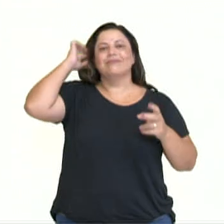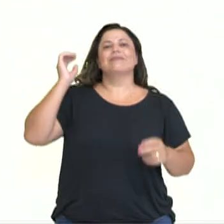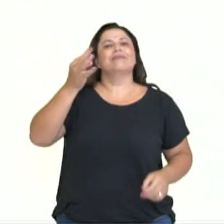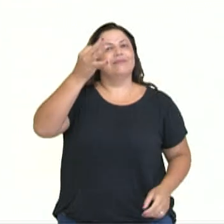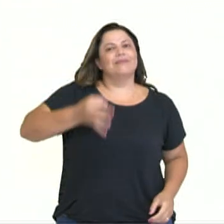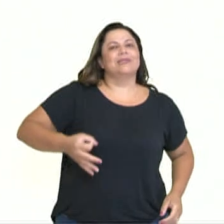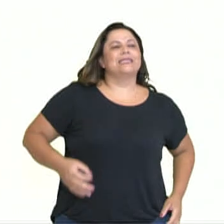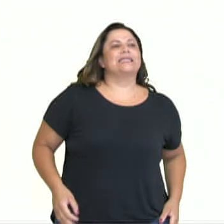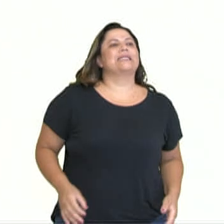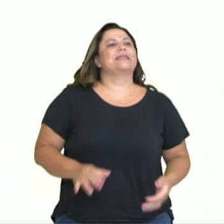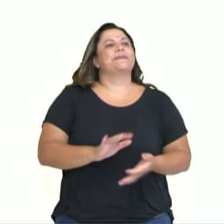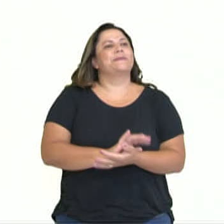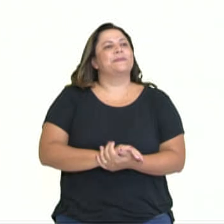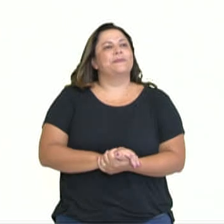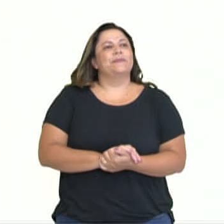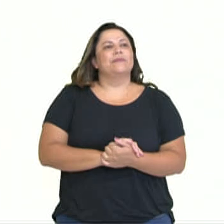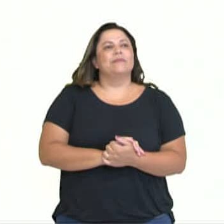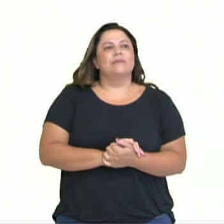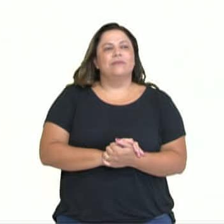acertado.